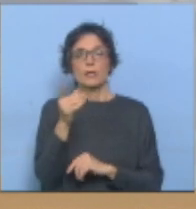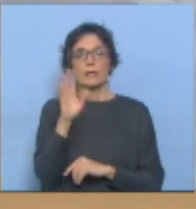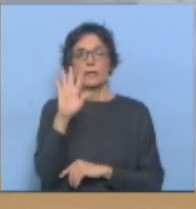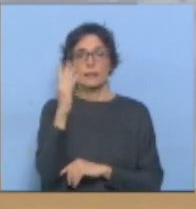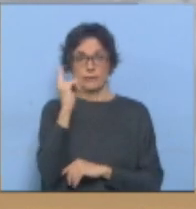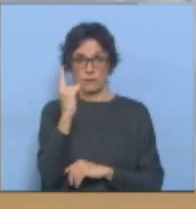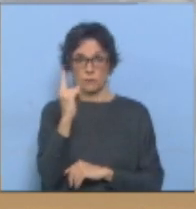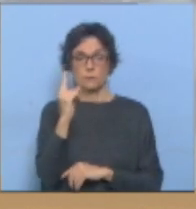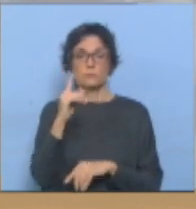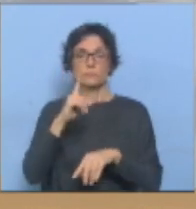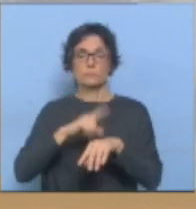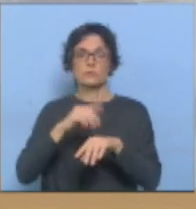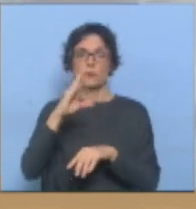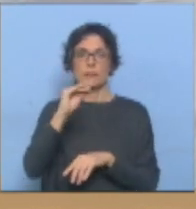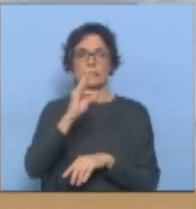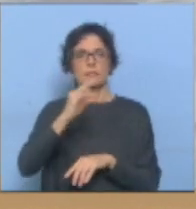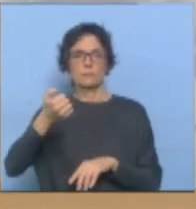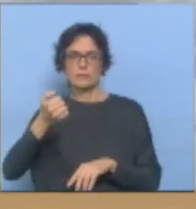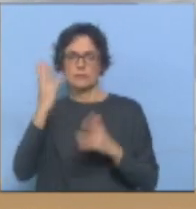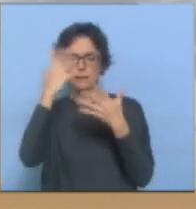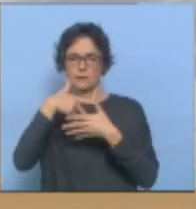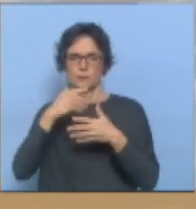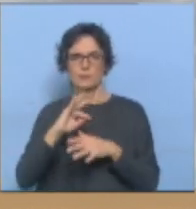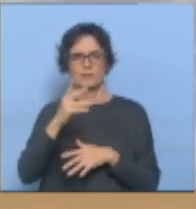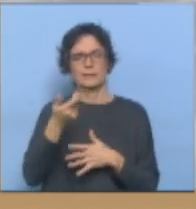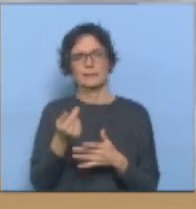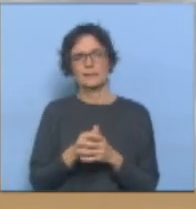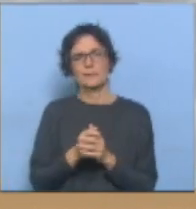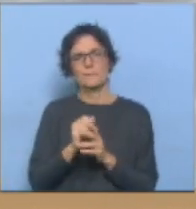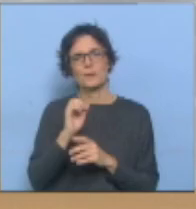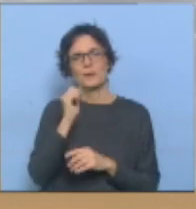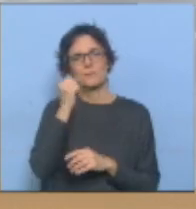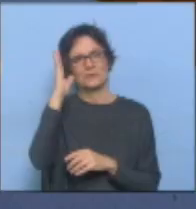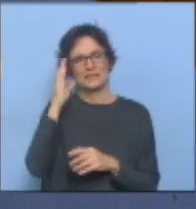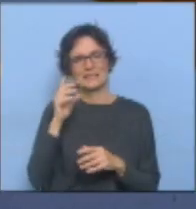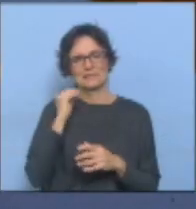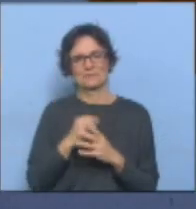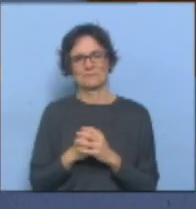Antena 1, quando forem 22h45. Até lá e votos de uma ótima tarde.